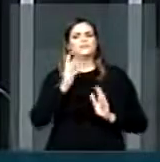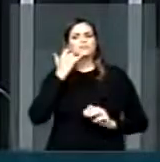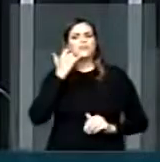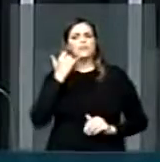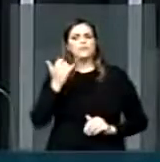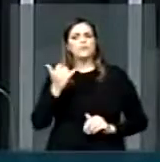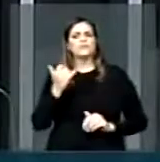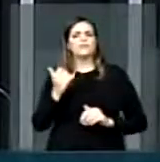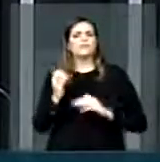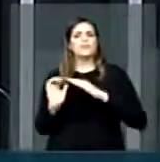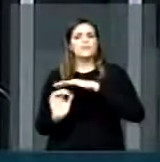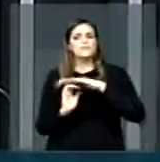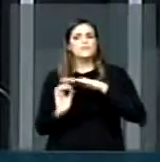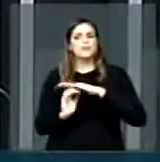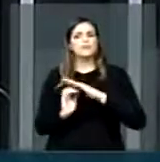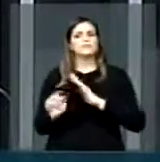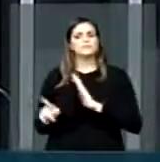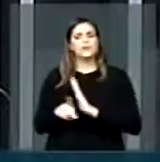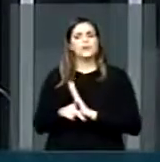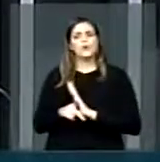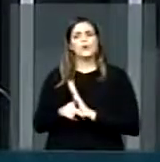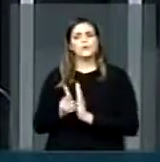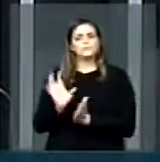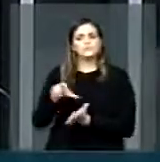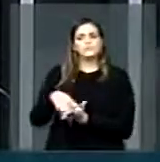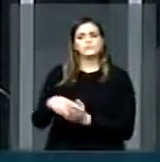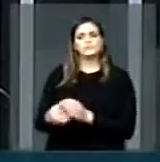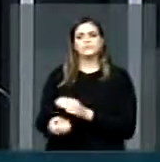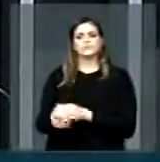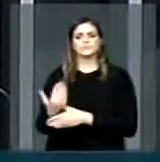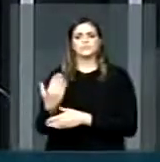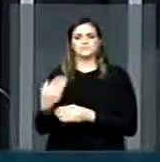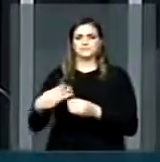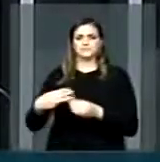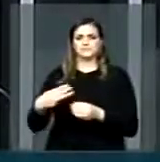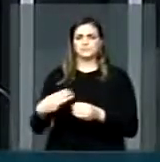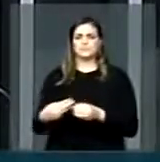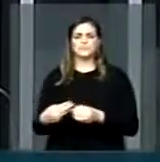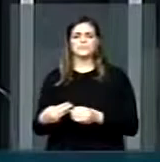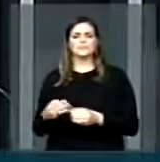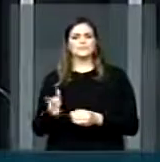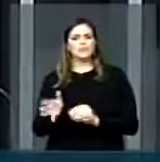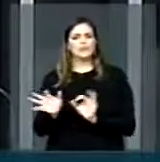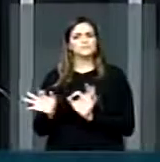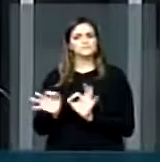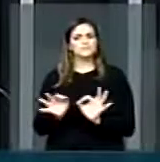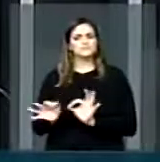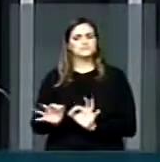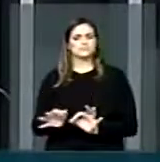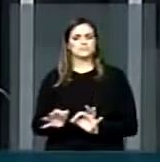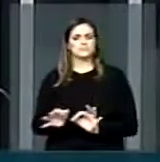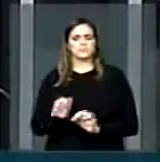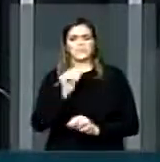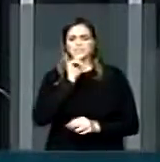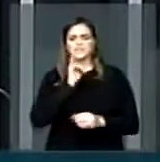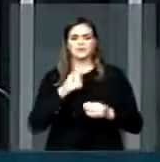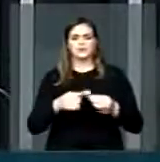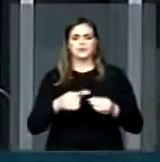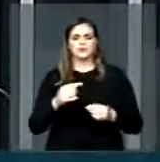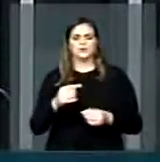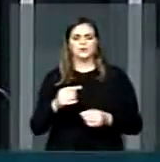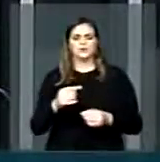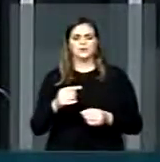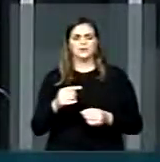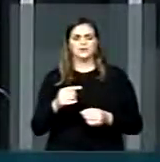sendo construídas nesses distritos que falei aqui e em vários outros, torres da